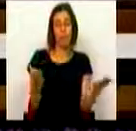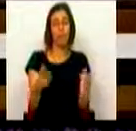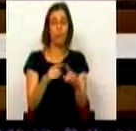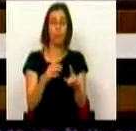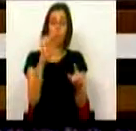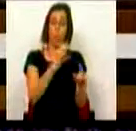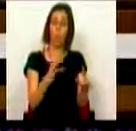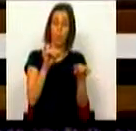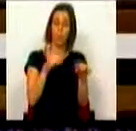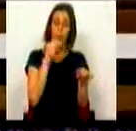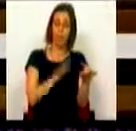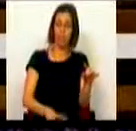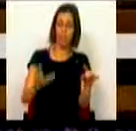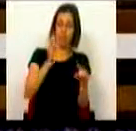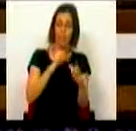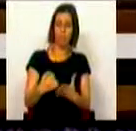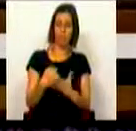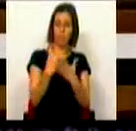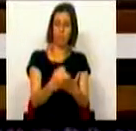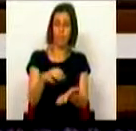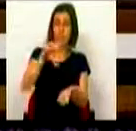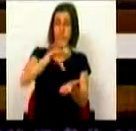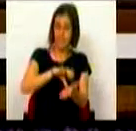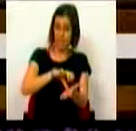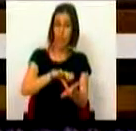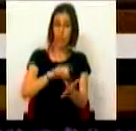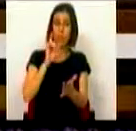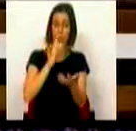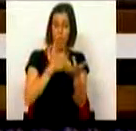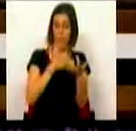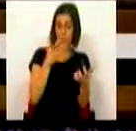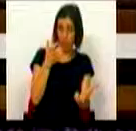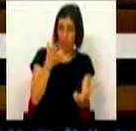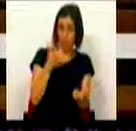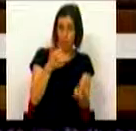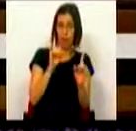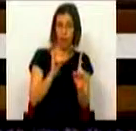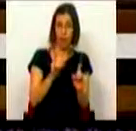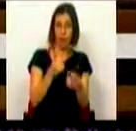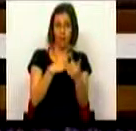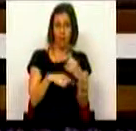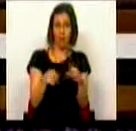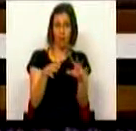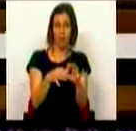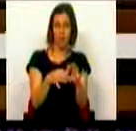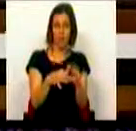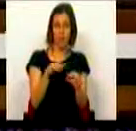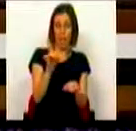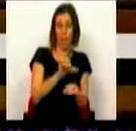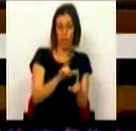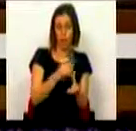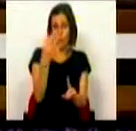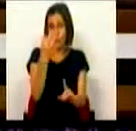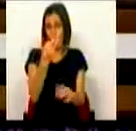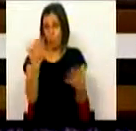território continental, se o contributo dos grandes centros é mais relevante, distritos como Lisboa,